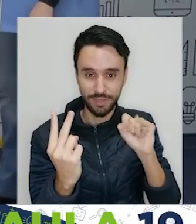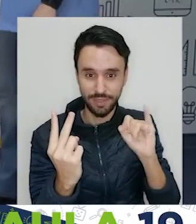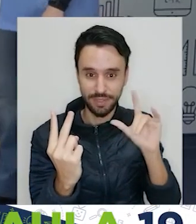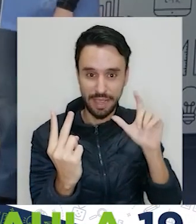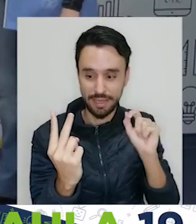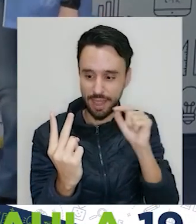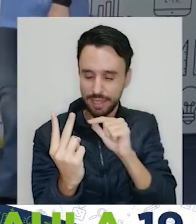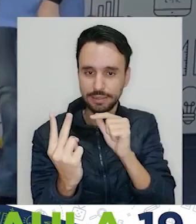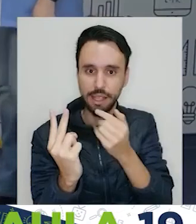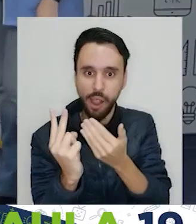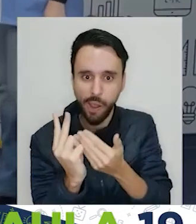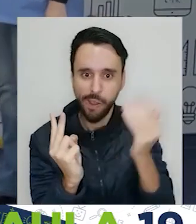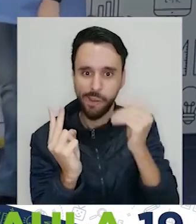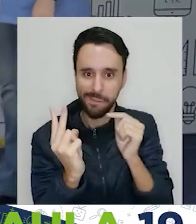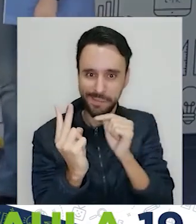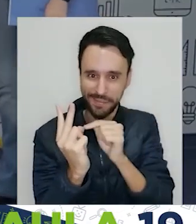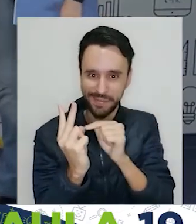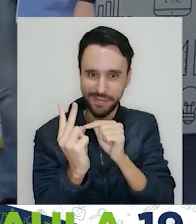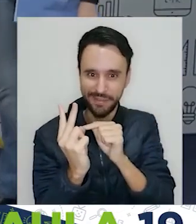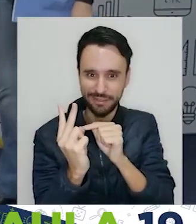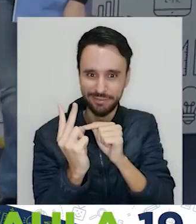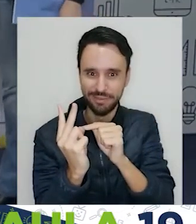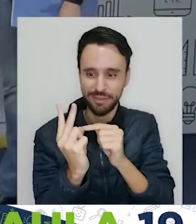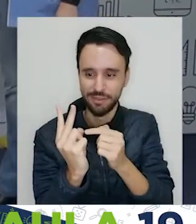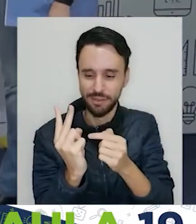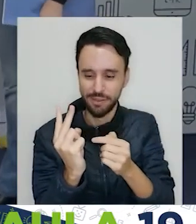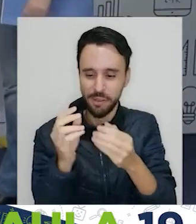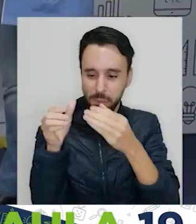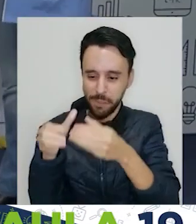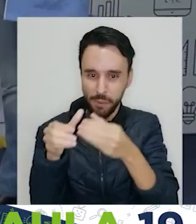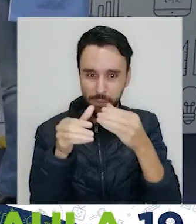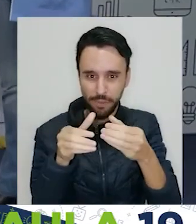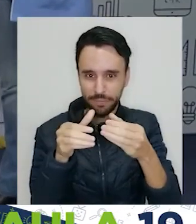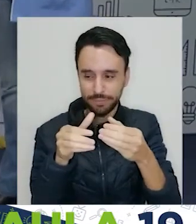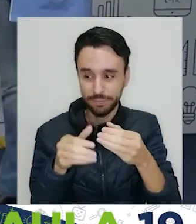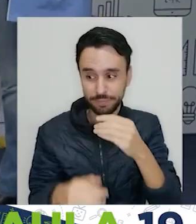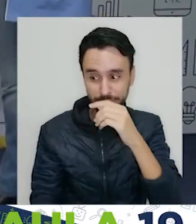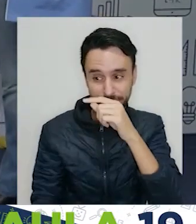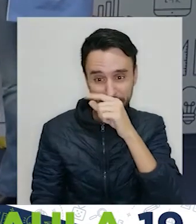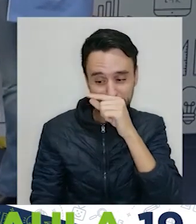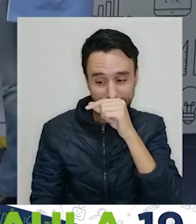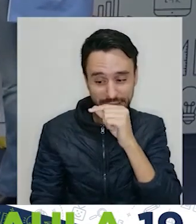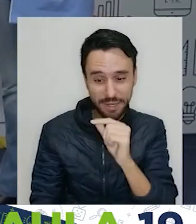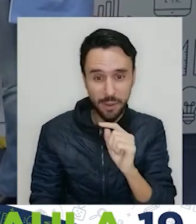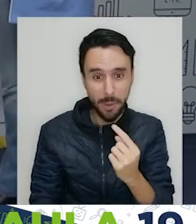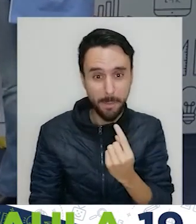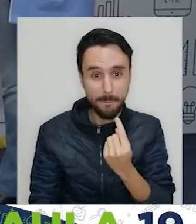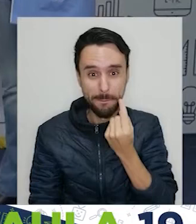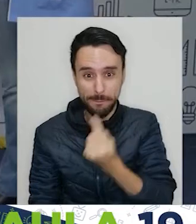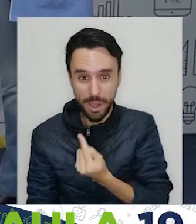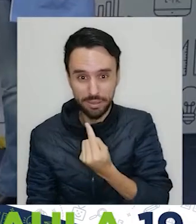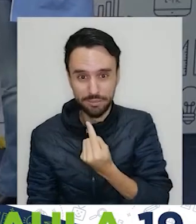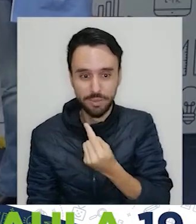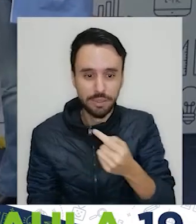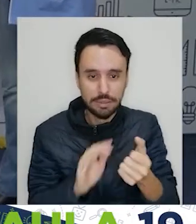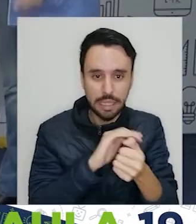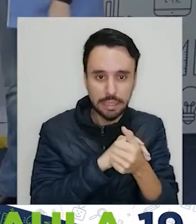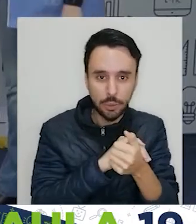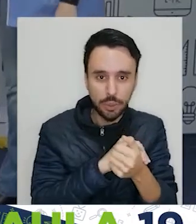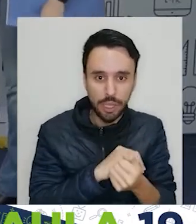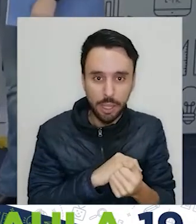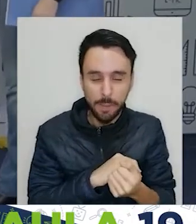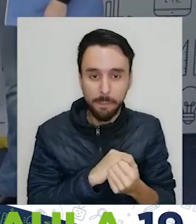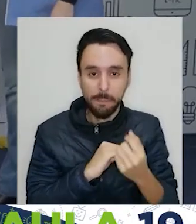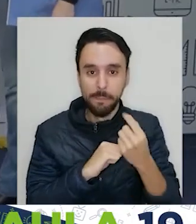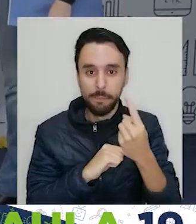Isso mesmo. Tá. Então eu jogo. Lembrando que passarinho, uma casa. Tartaruga, duas.